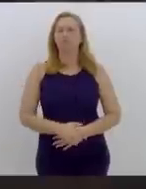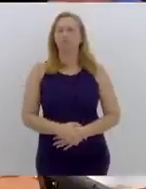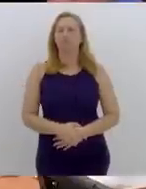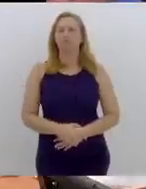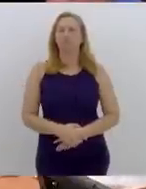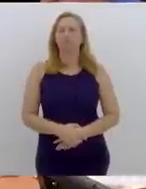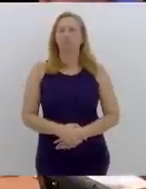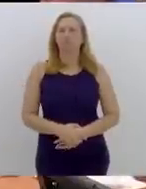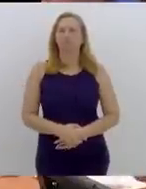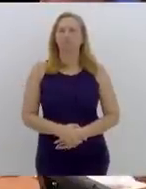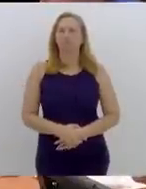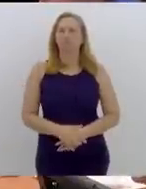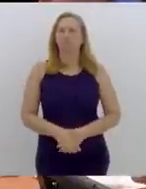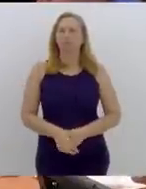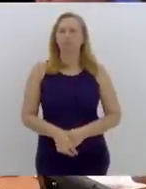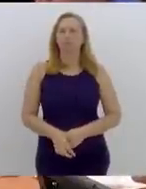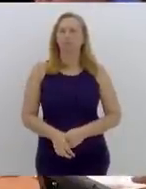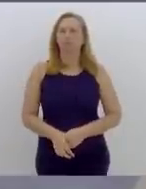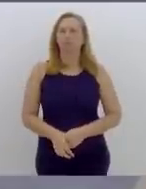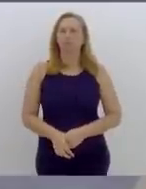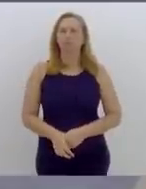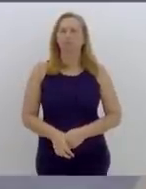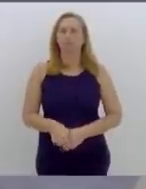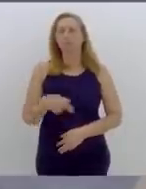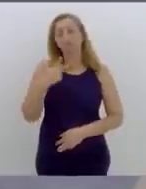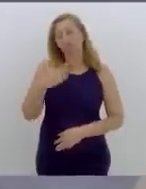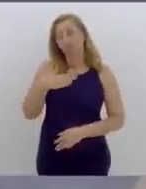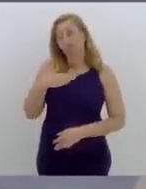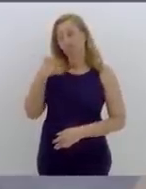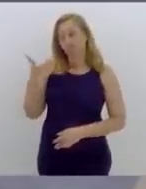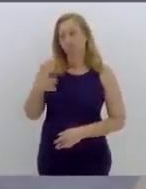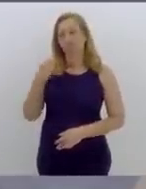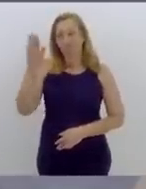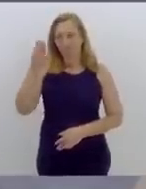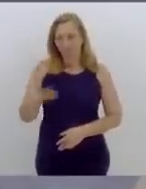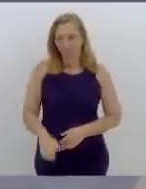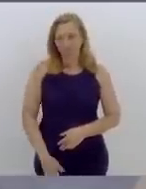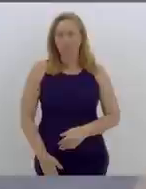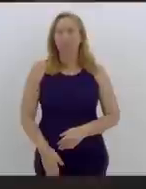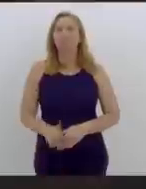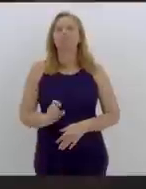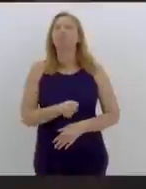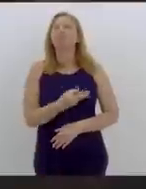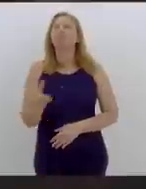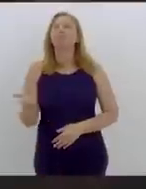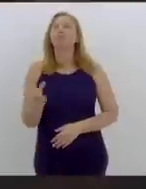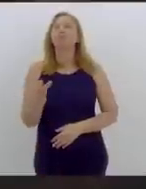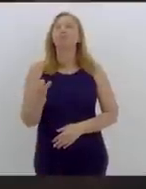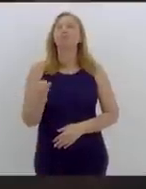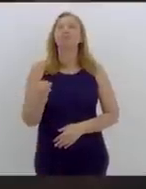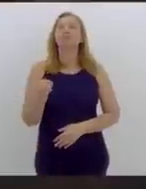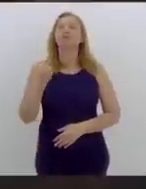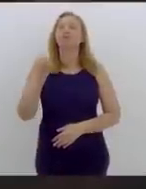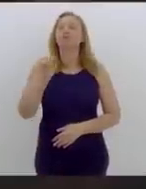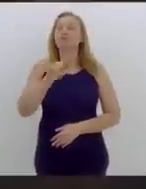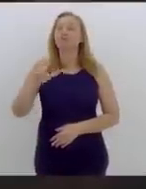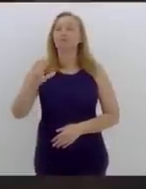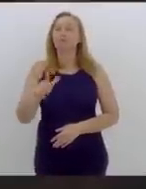Só Fala Em Mim Portugal só fala em mim por favor pode abaixar Nossa e agora quantos são oficiais